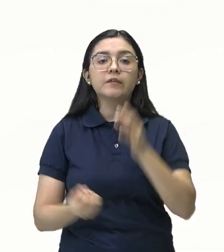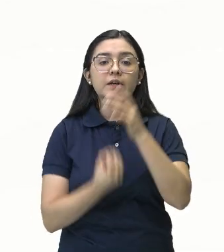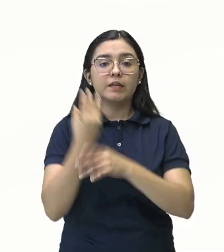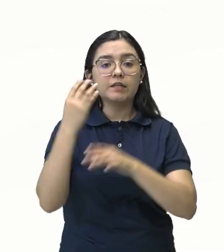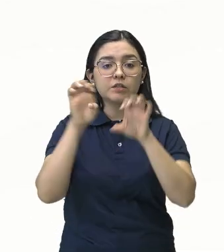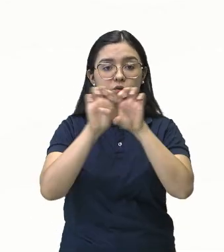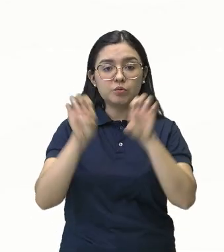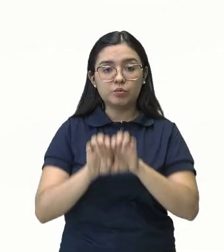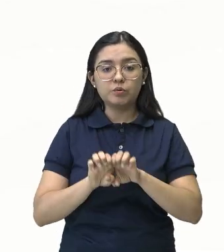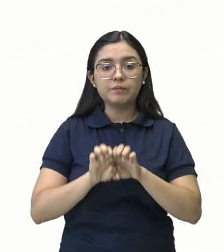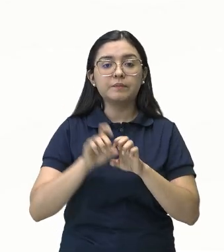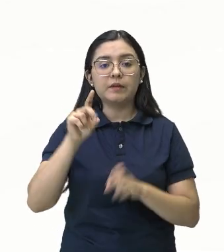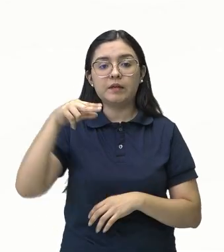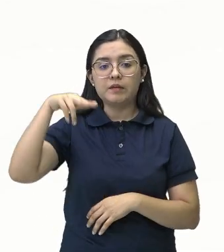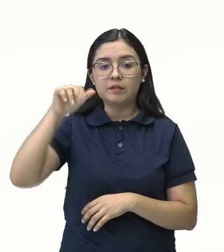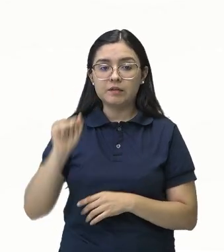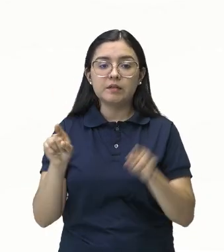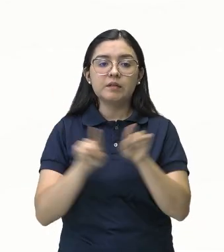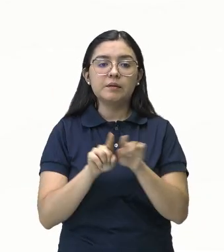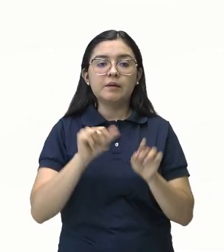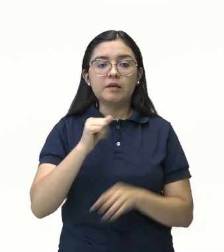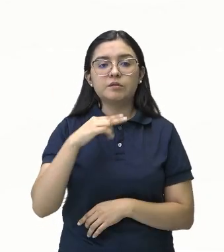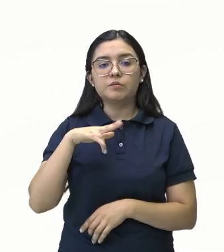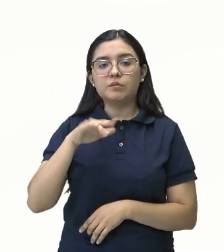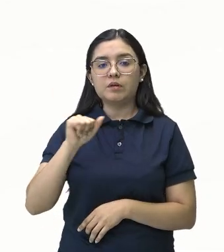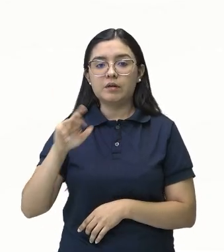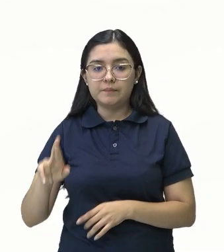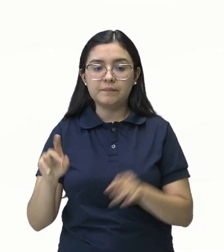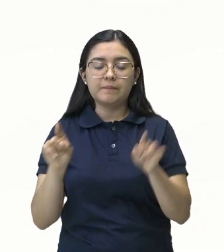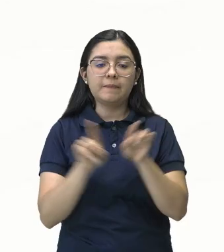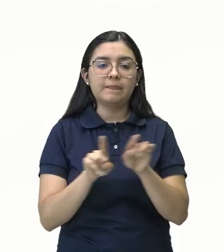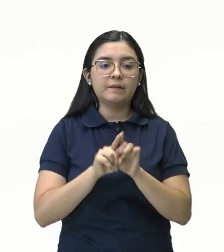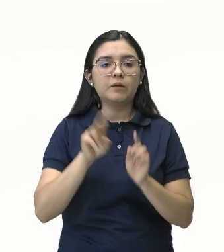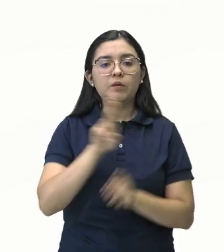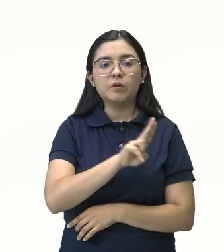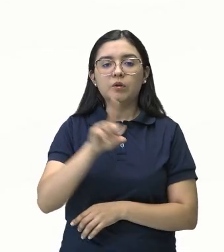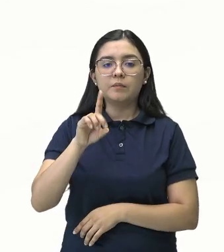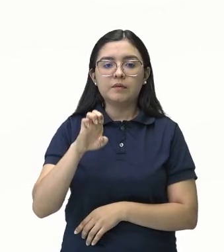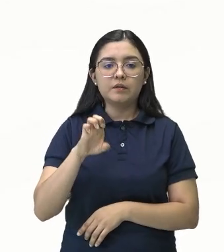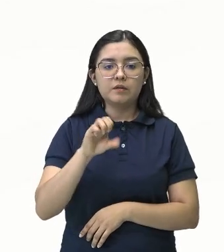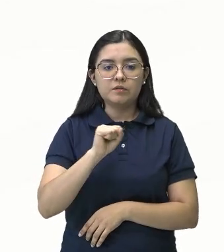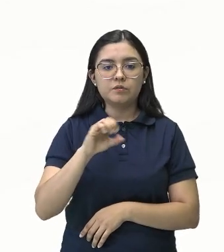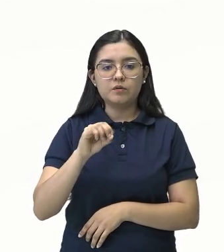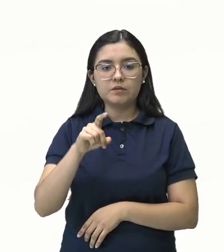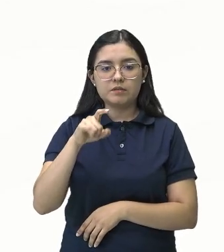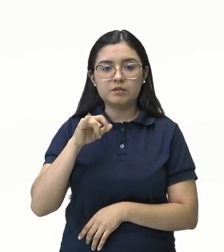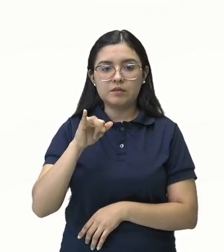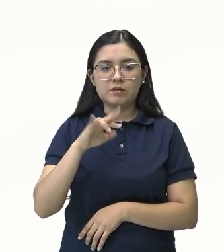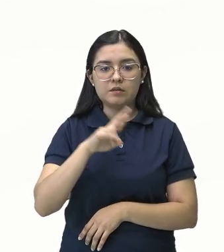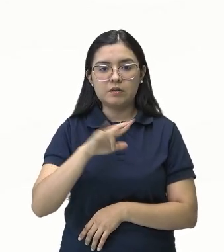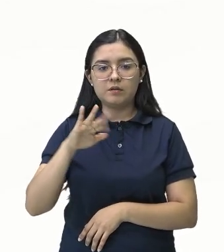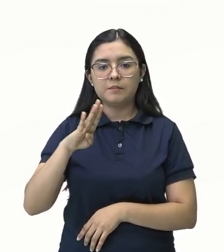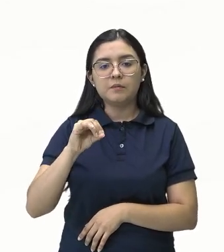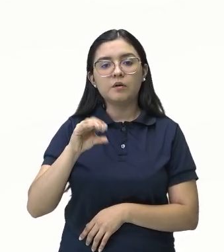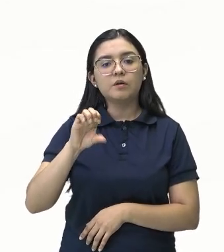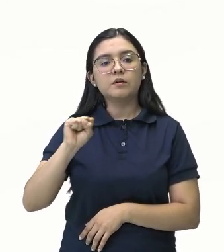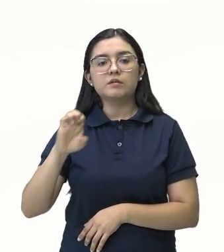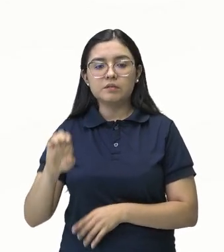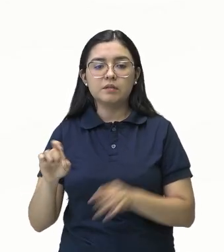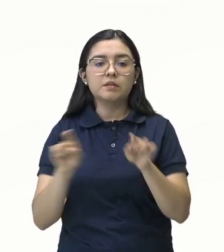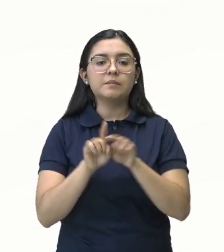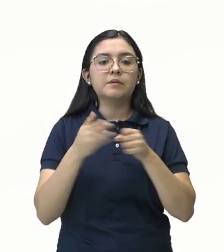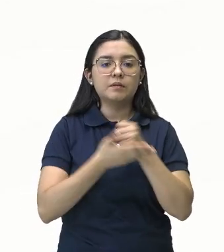que é o DNA. Nós temos um açúcar, que é chamado de desoxirribose, e nós temos